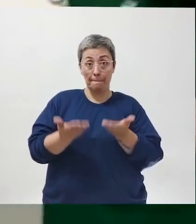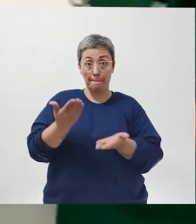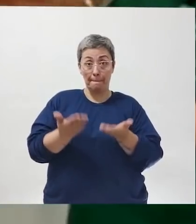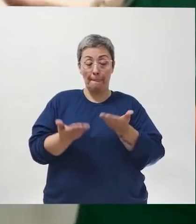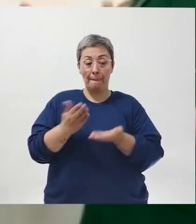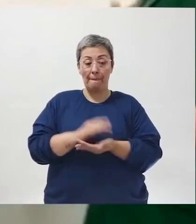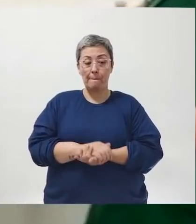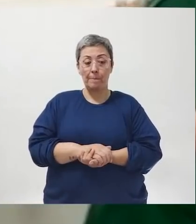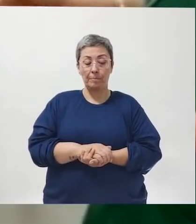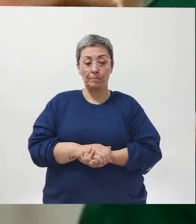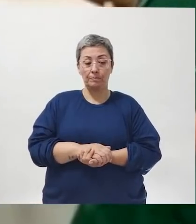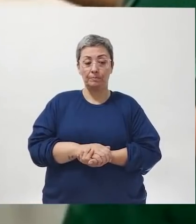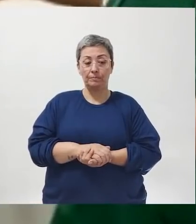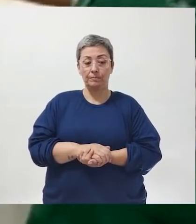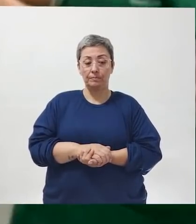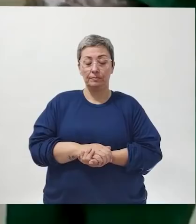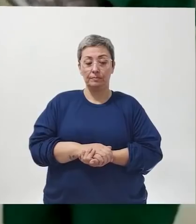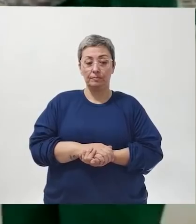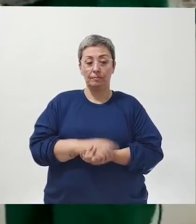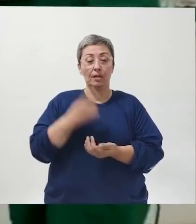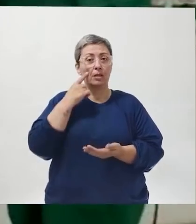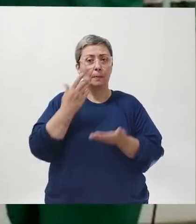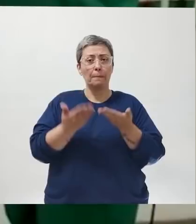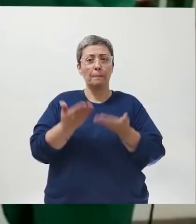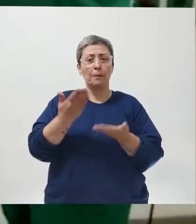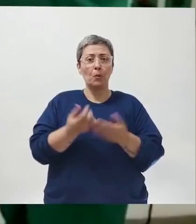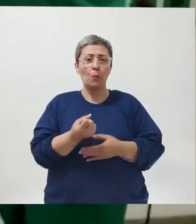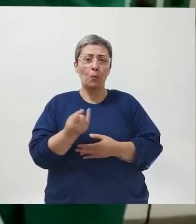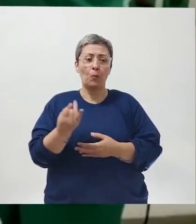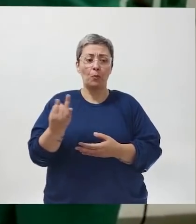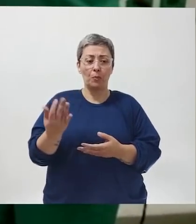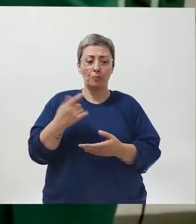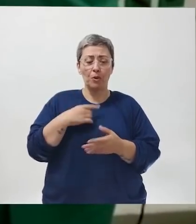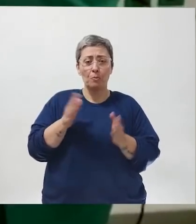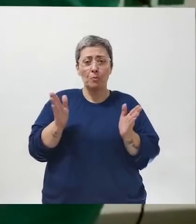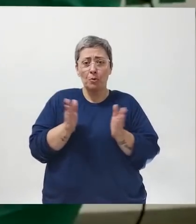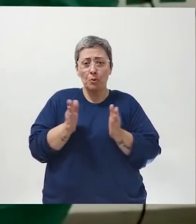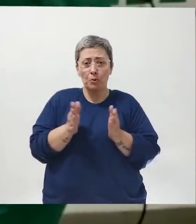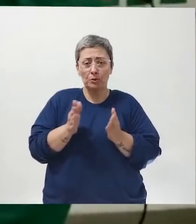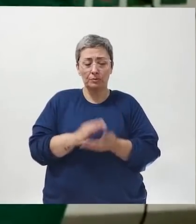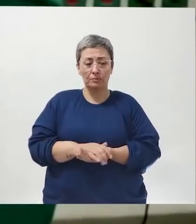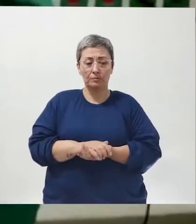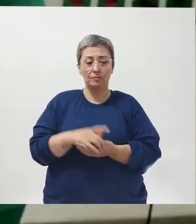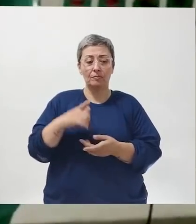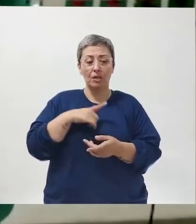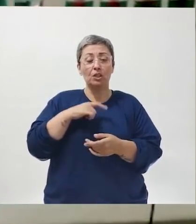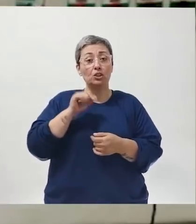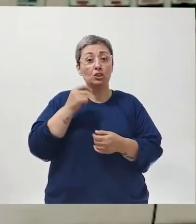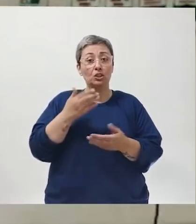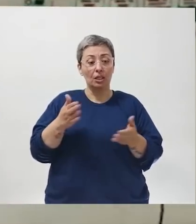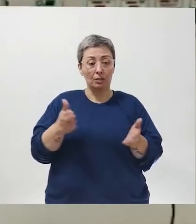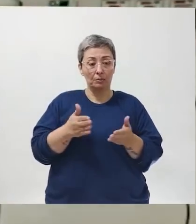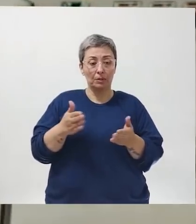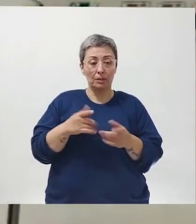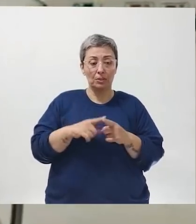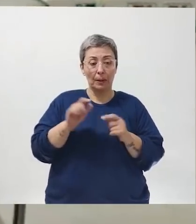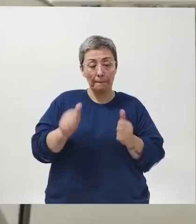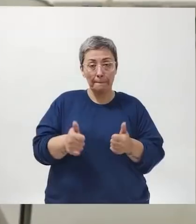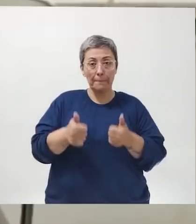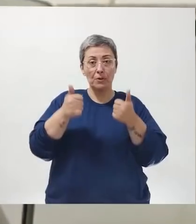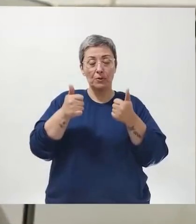para ver o peso. Olha, ele é bem pequeno, ele já ganhou peso, ele está melhorando, mas ainda precisa ficar